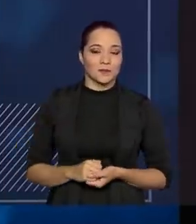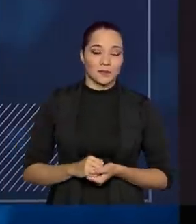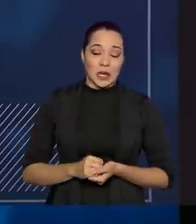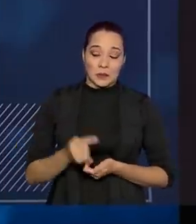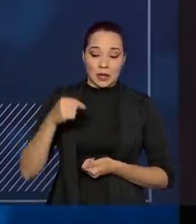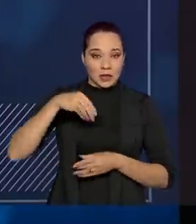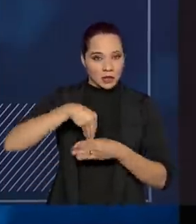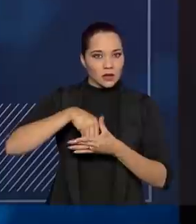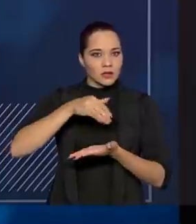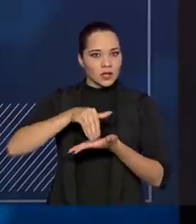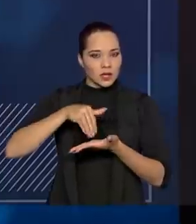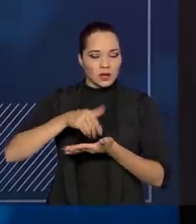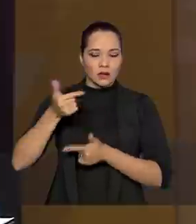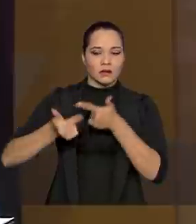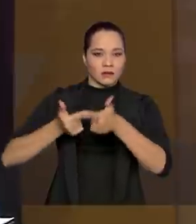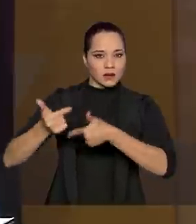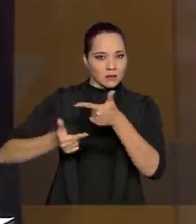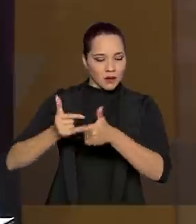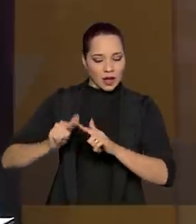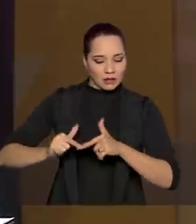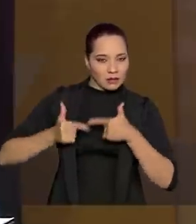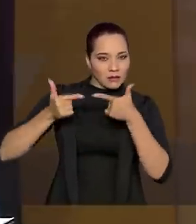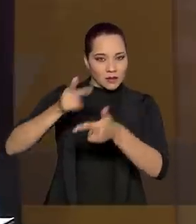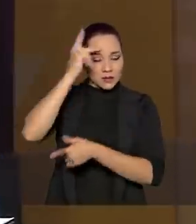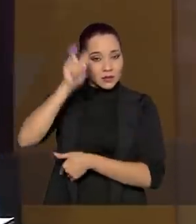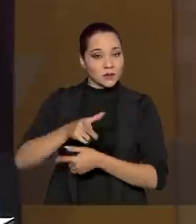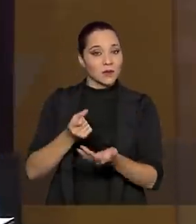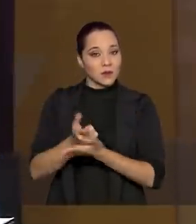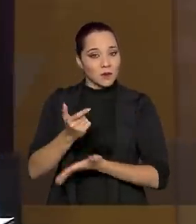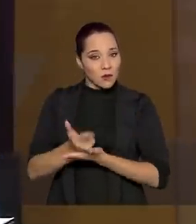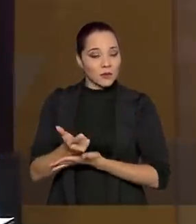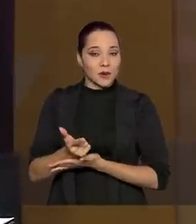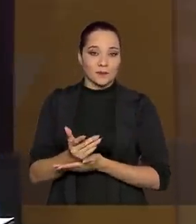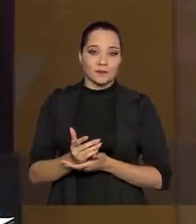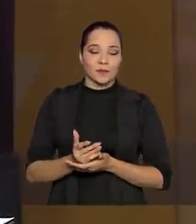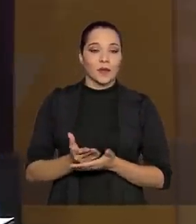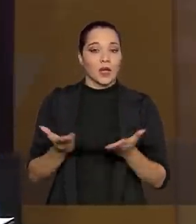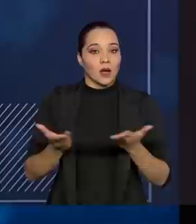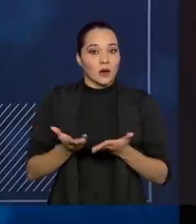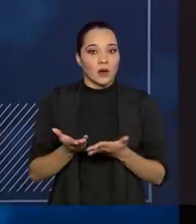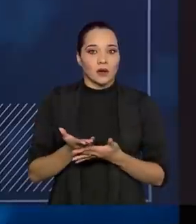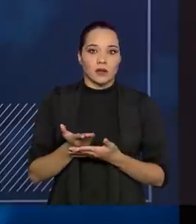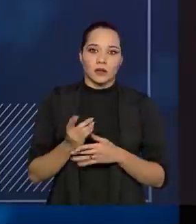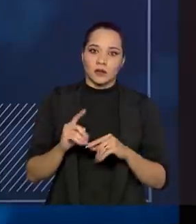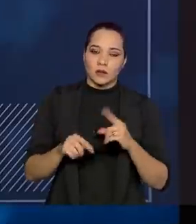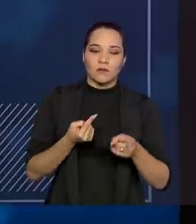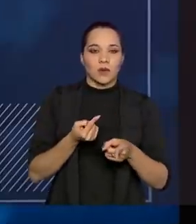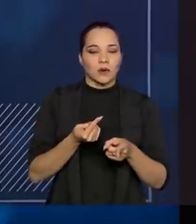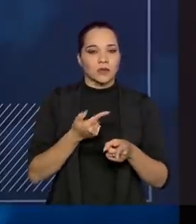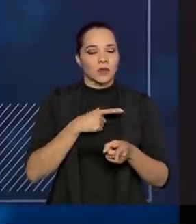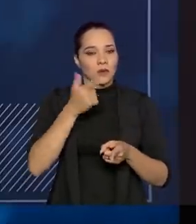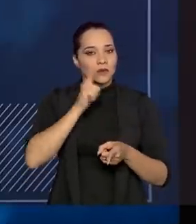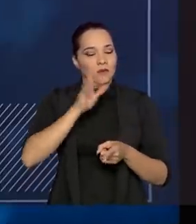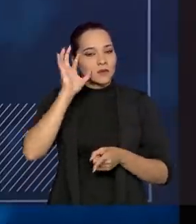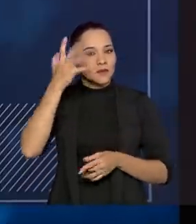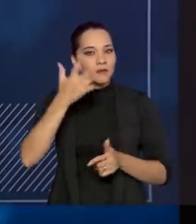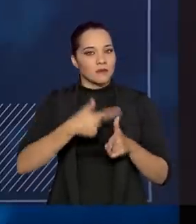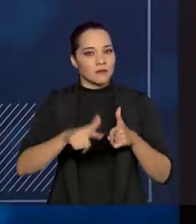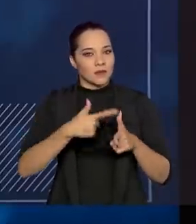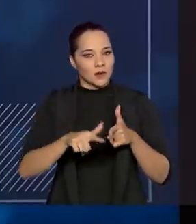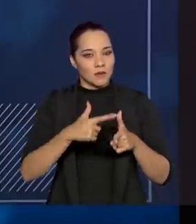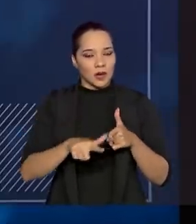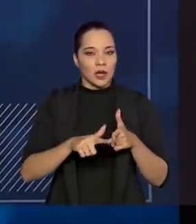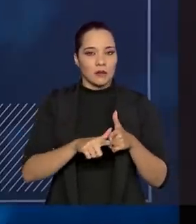Porque, óbvio, nossa secretaria trabalha na defesa do consumidor. Né? Agora, a partir do momento que você também consegue resolver um problema